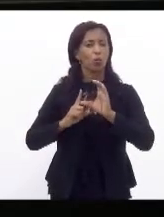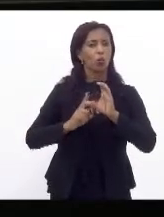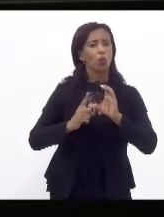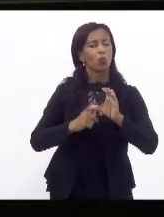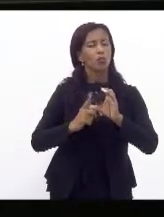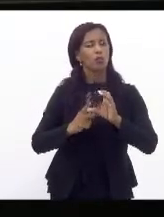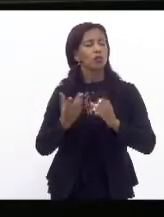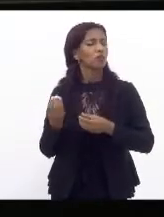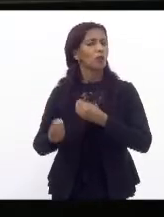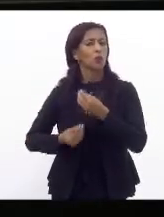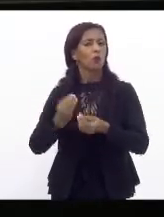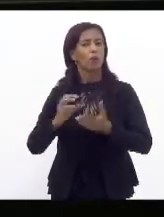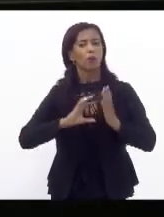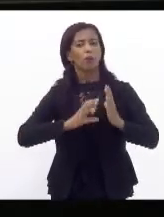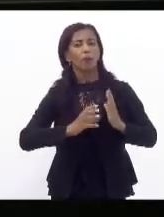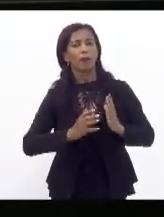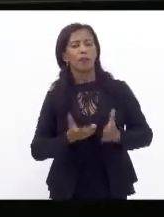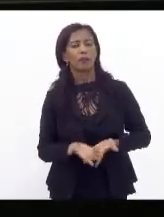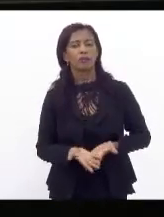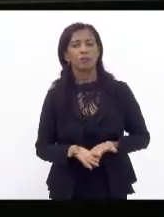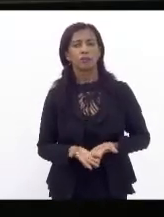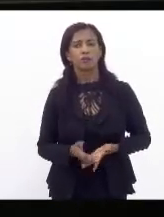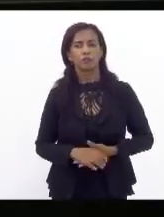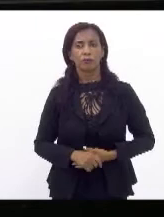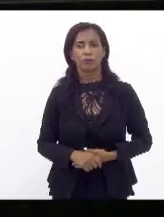como um partido, né, de